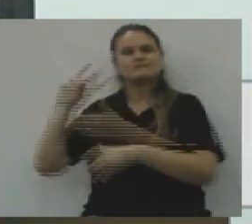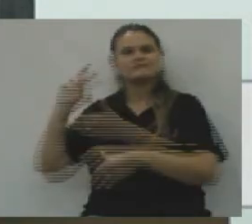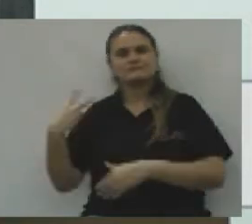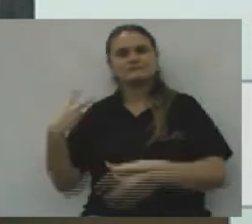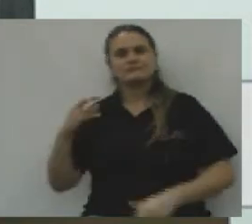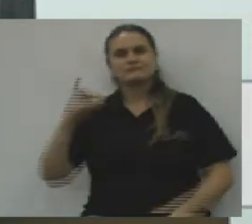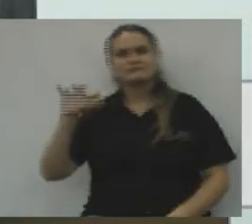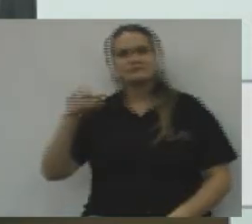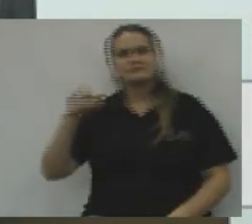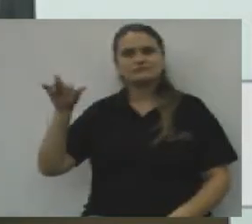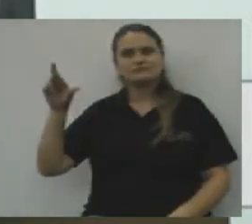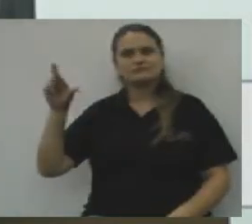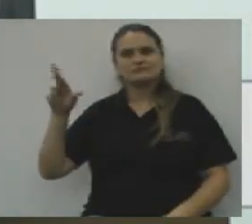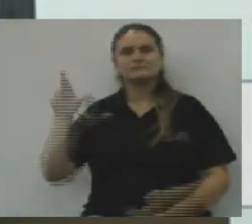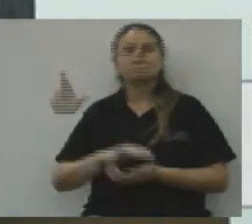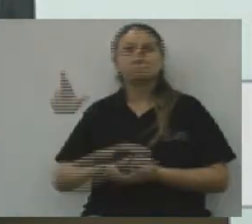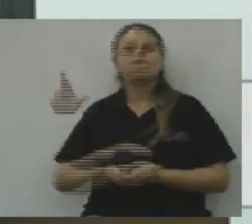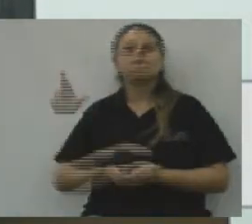Jair Brunhago.